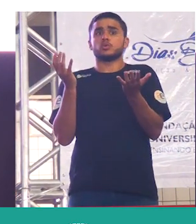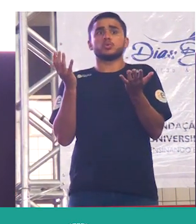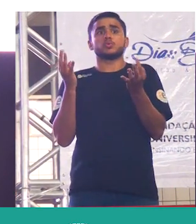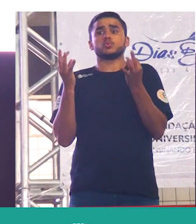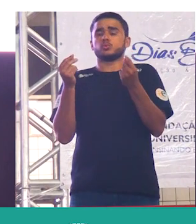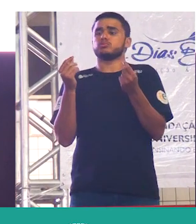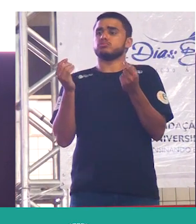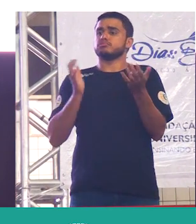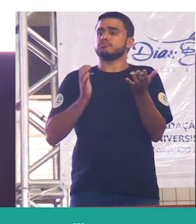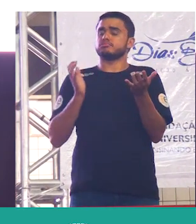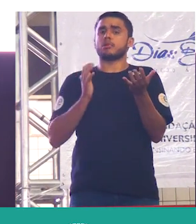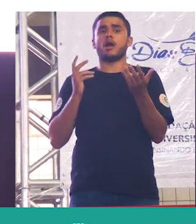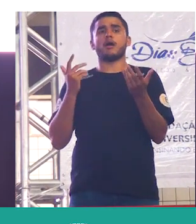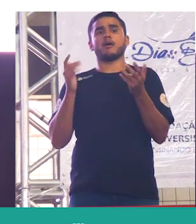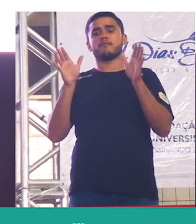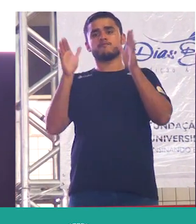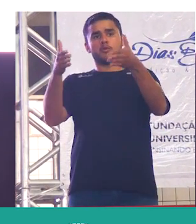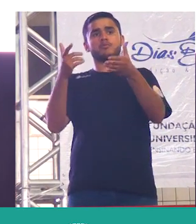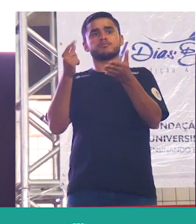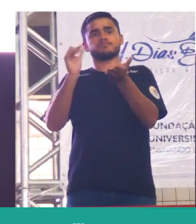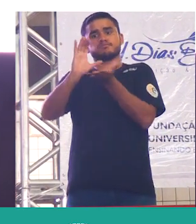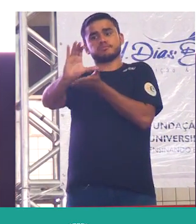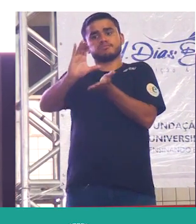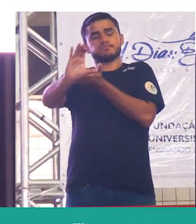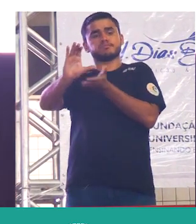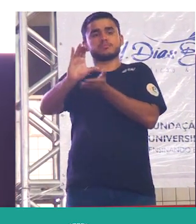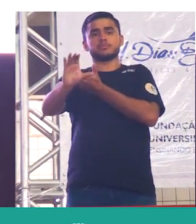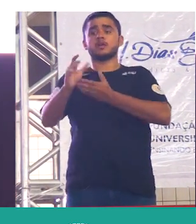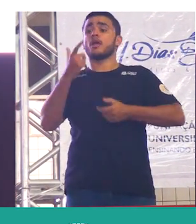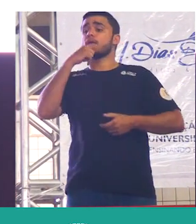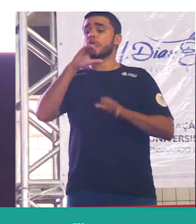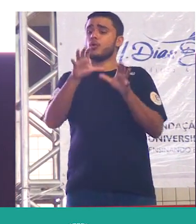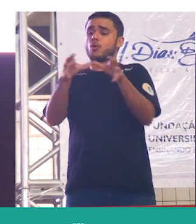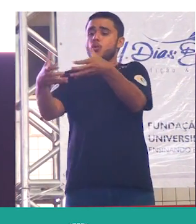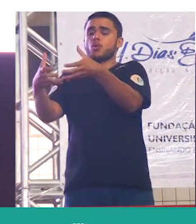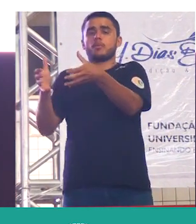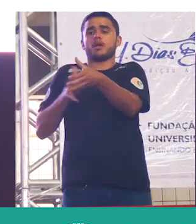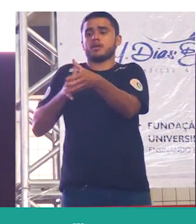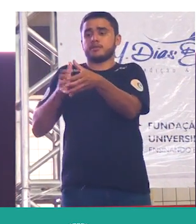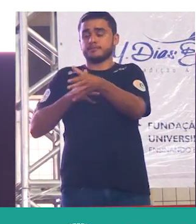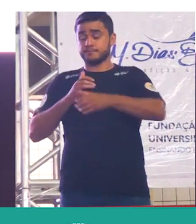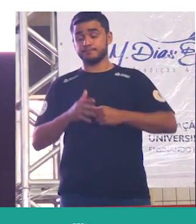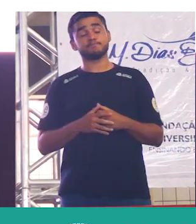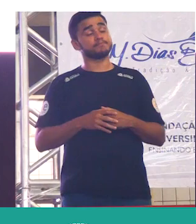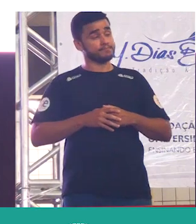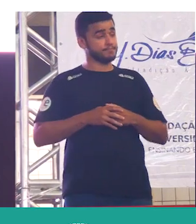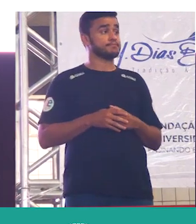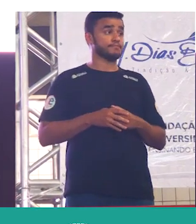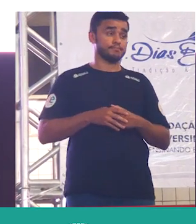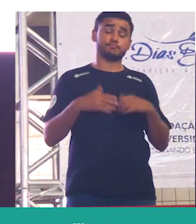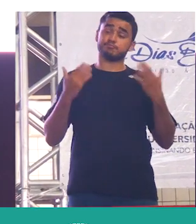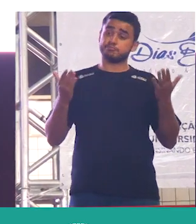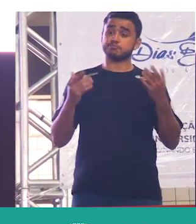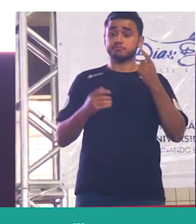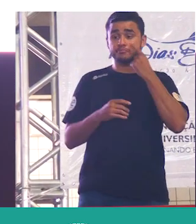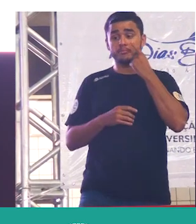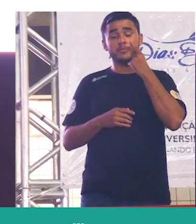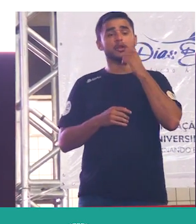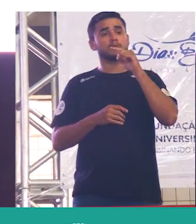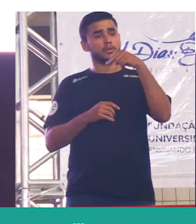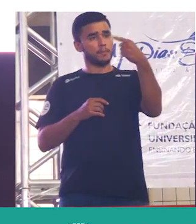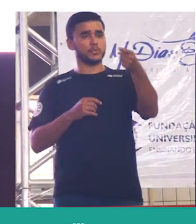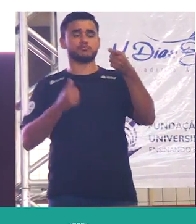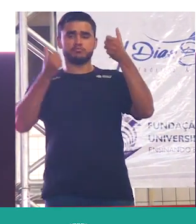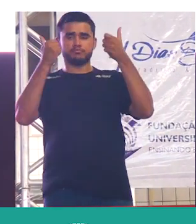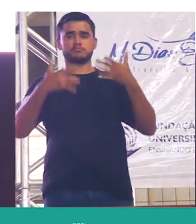na verdade, se concentrado demais nas mãos de poucas pessoas. Mas, e um pouco mais na